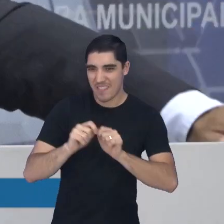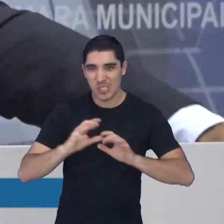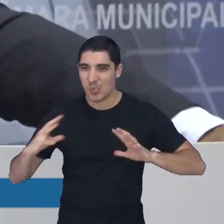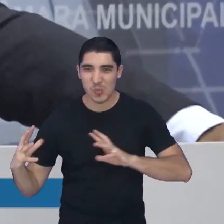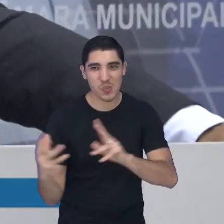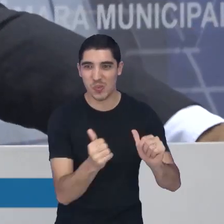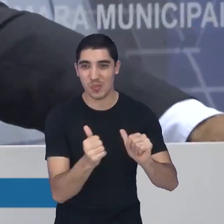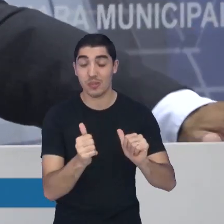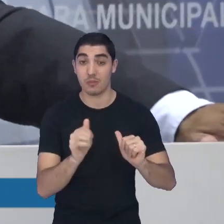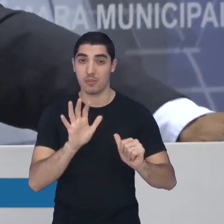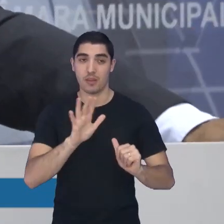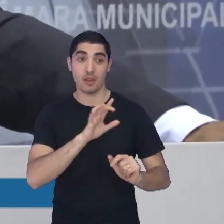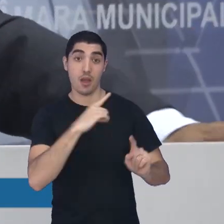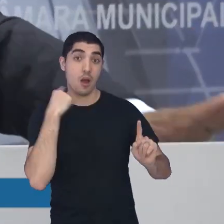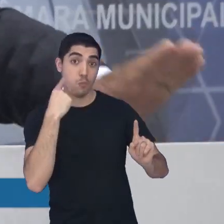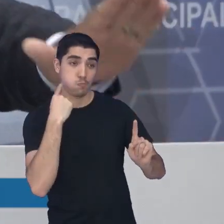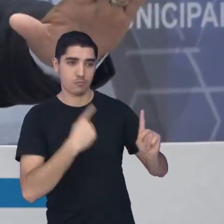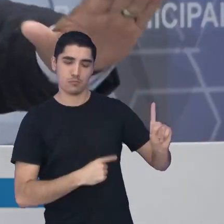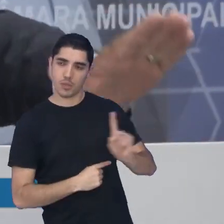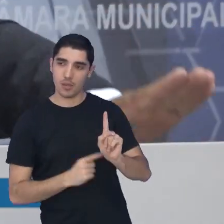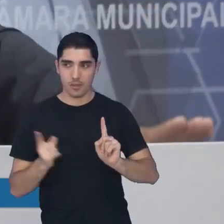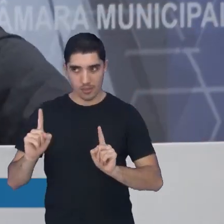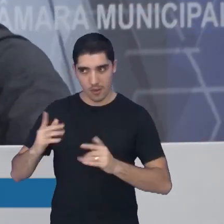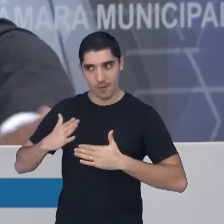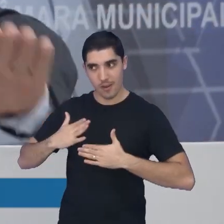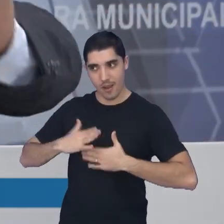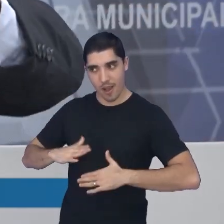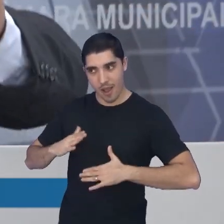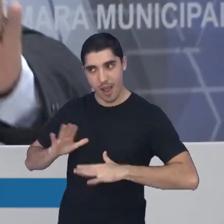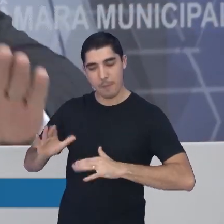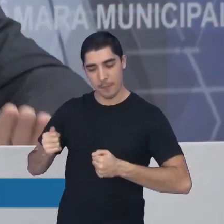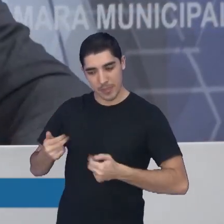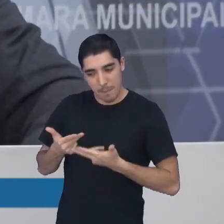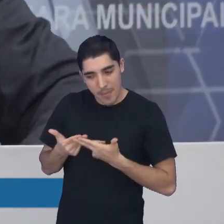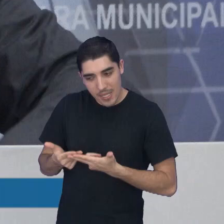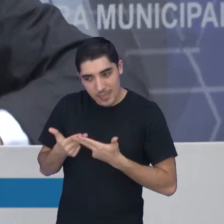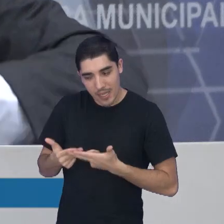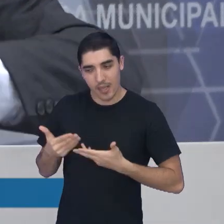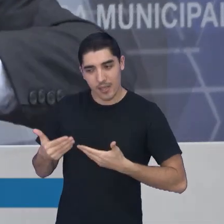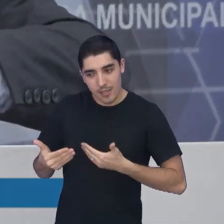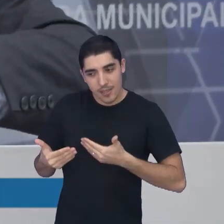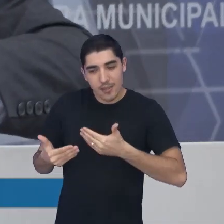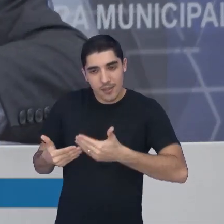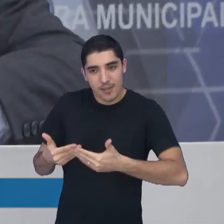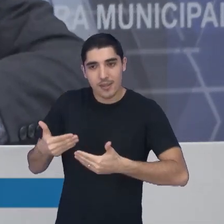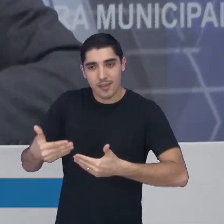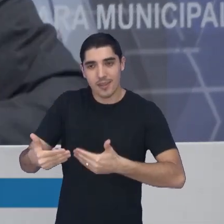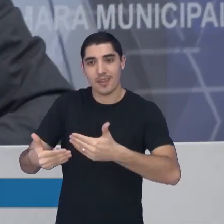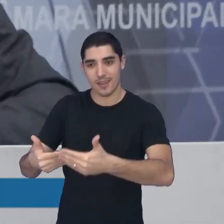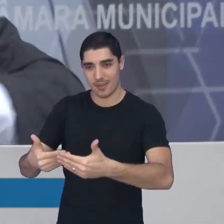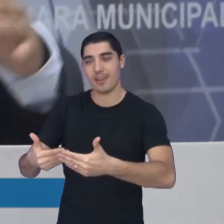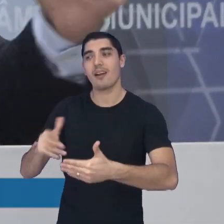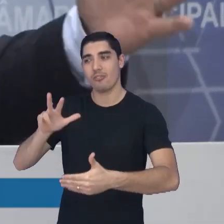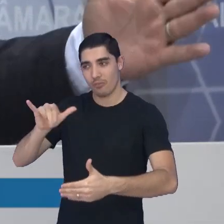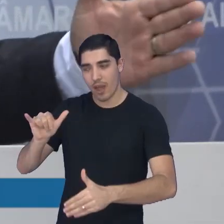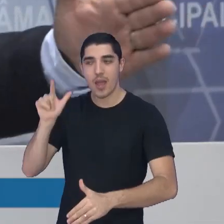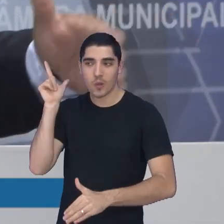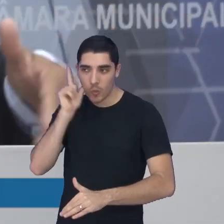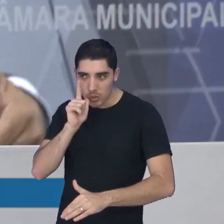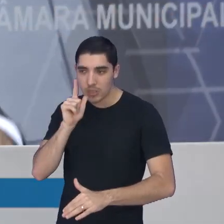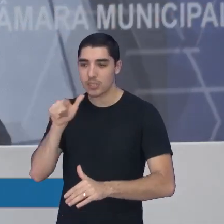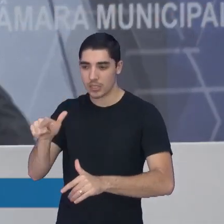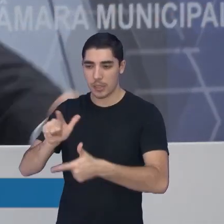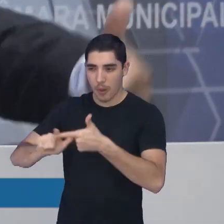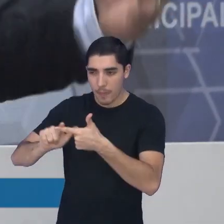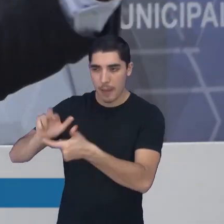fala, pera aí, calma, vai com paciência, vai com tranquilidade, que tudo vai se resolver. Ou seja,